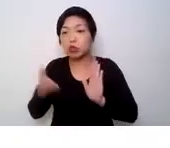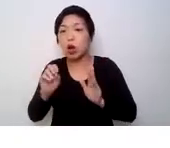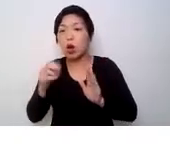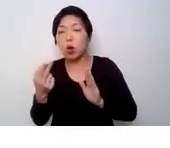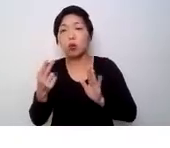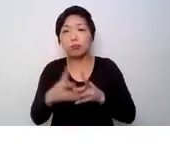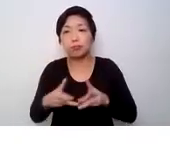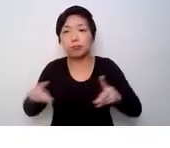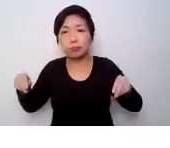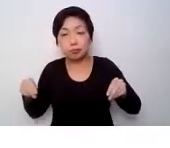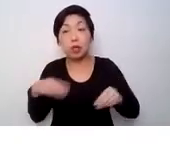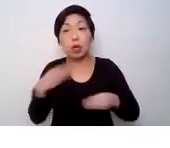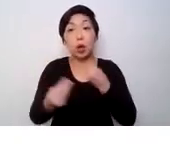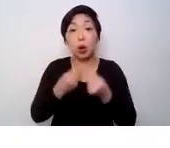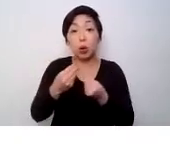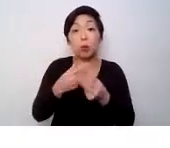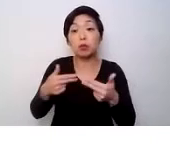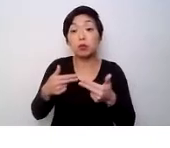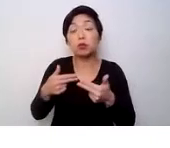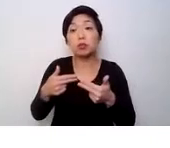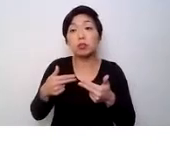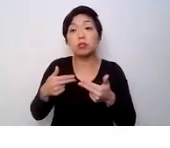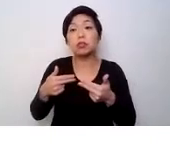sobre o estado da arte dos tombamentos dos cemitérios